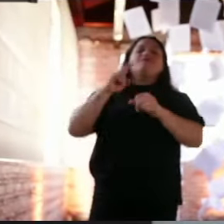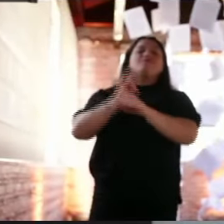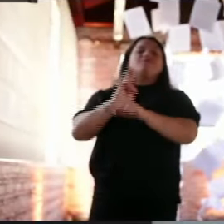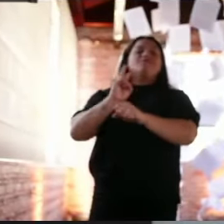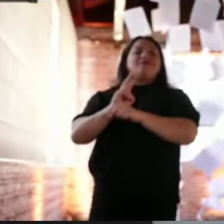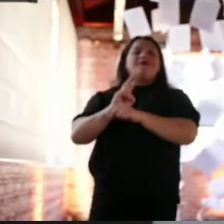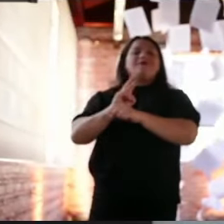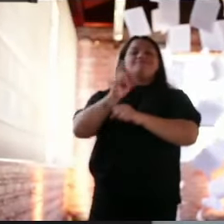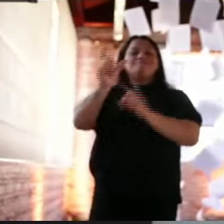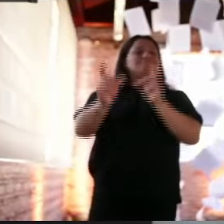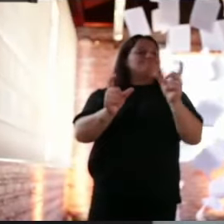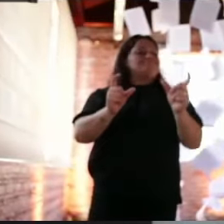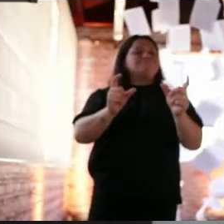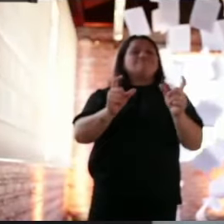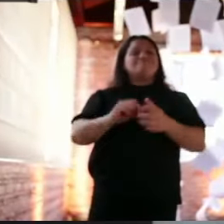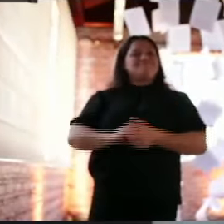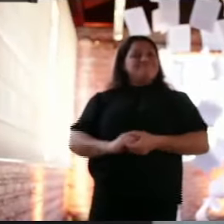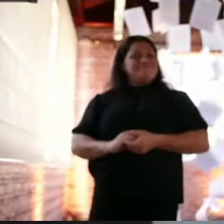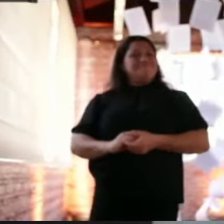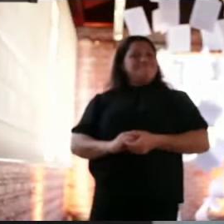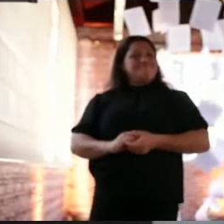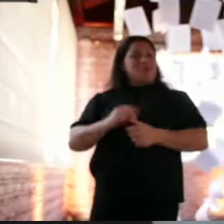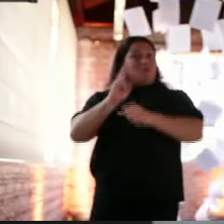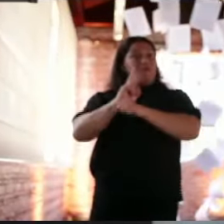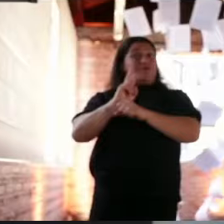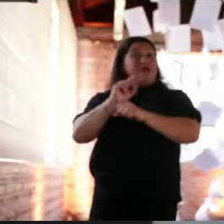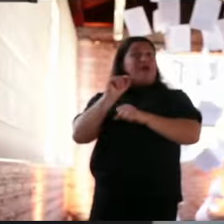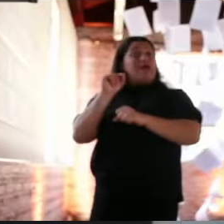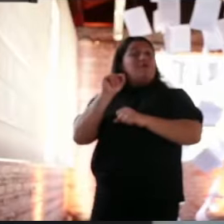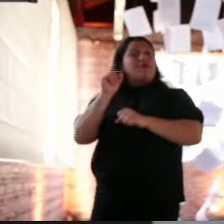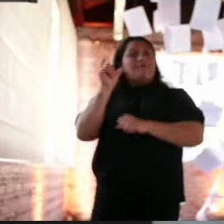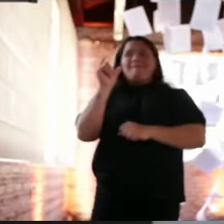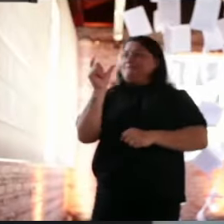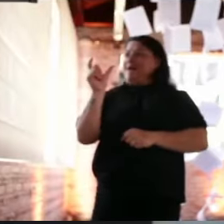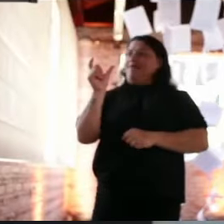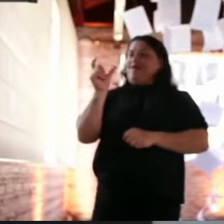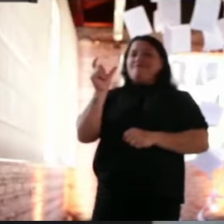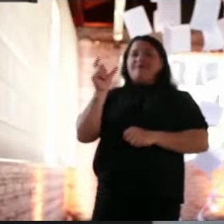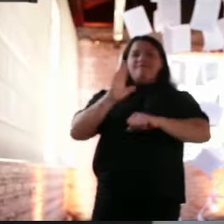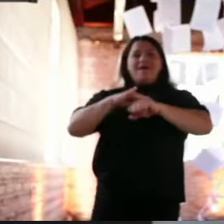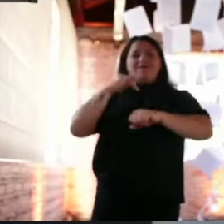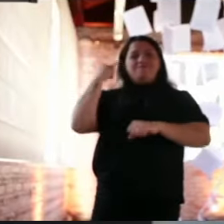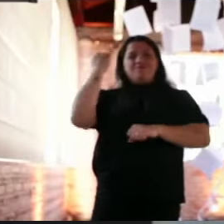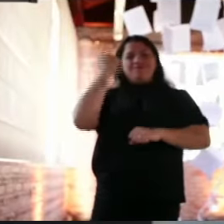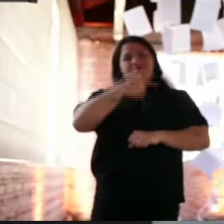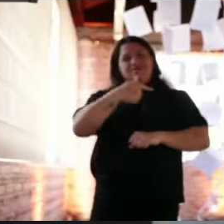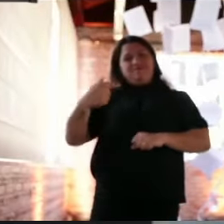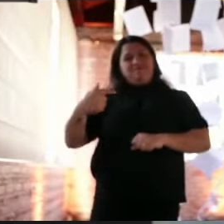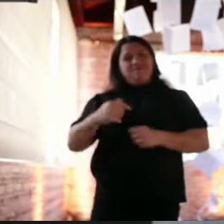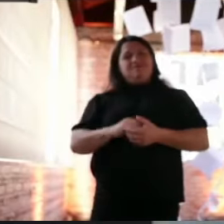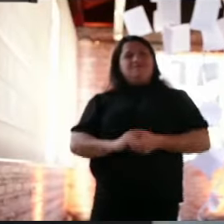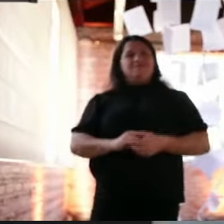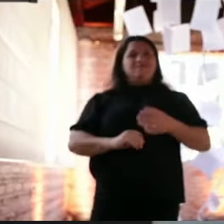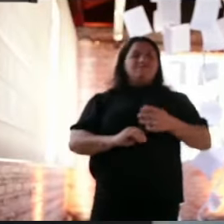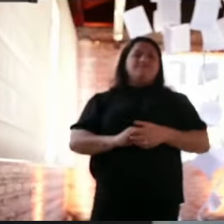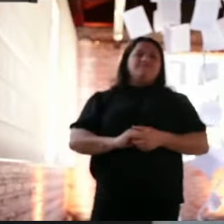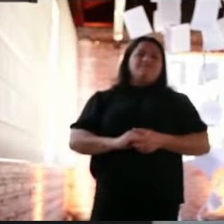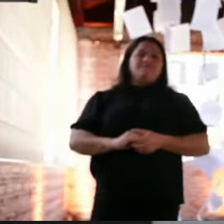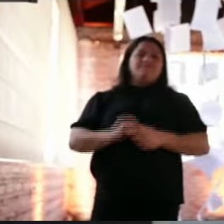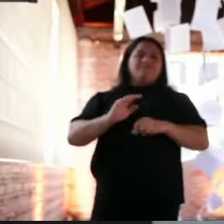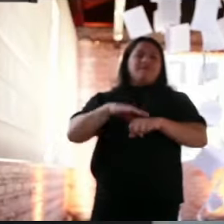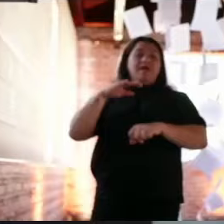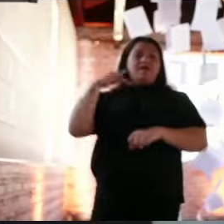do outro né cuidar uma palavra que ficou mais importante essa semana ficou